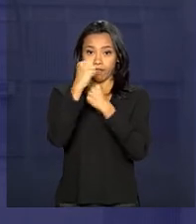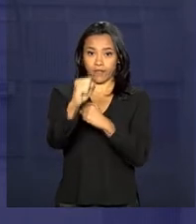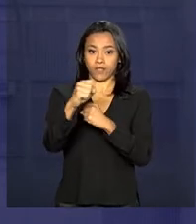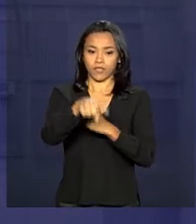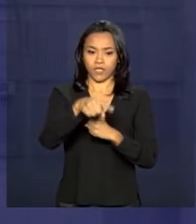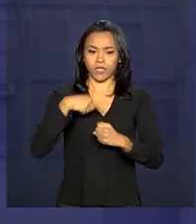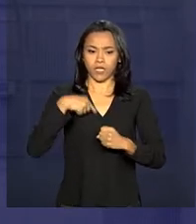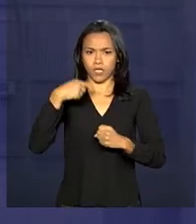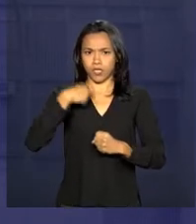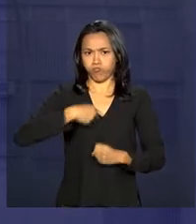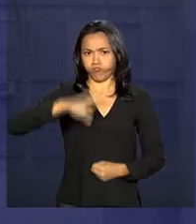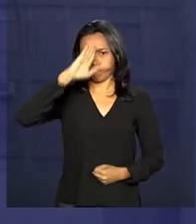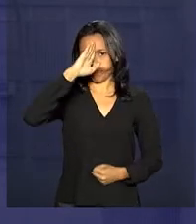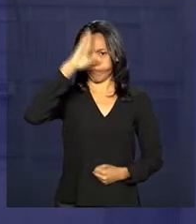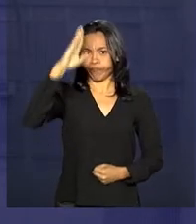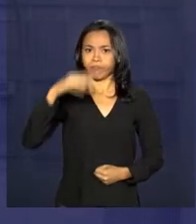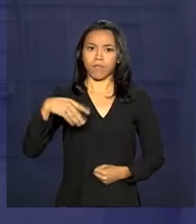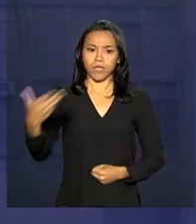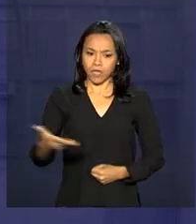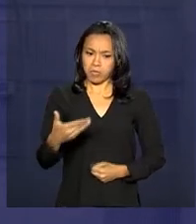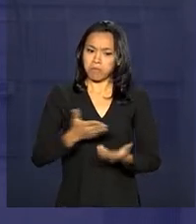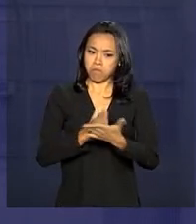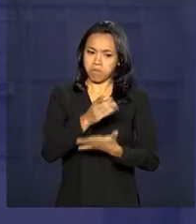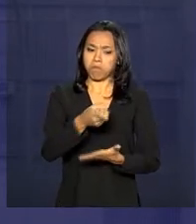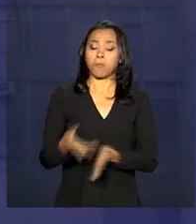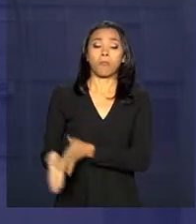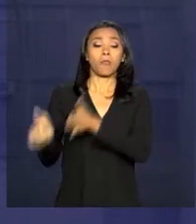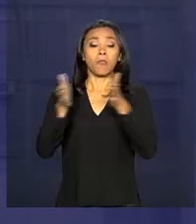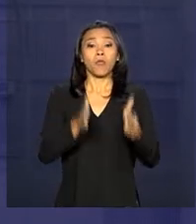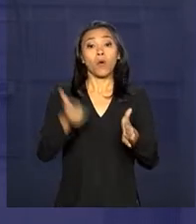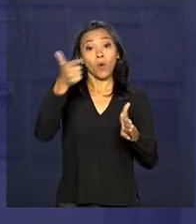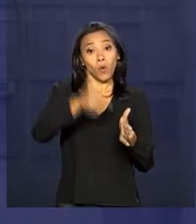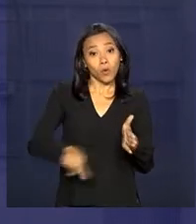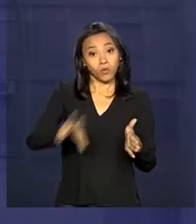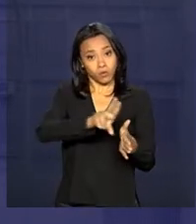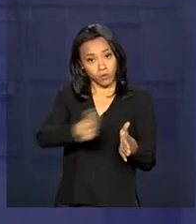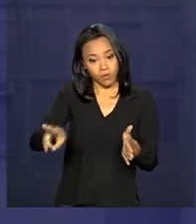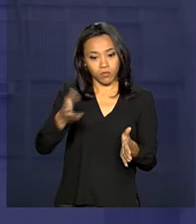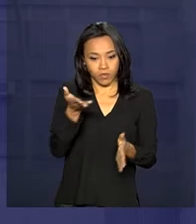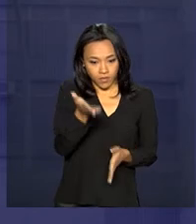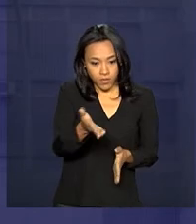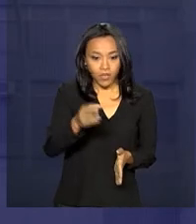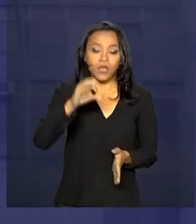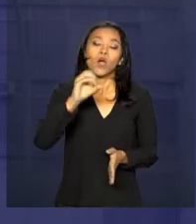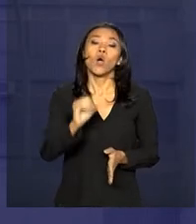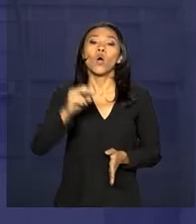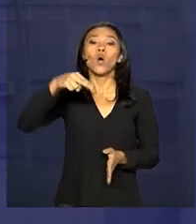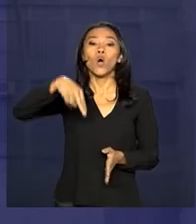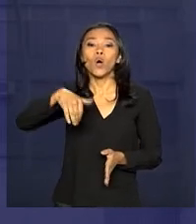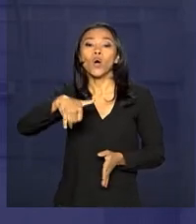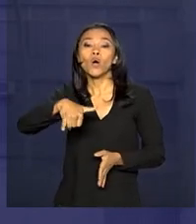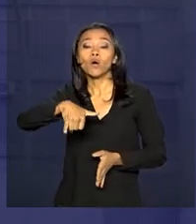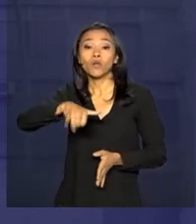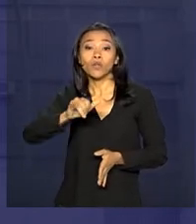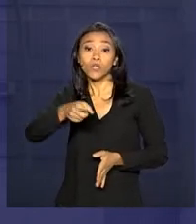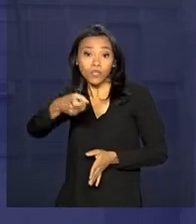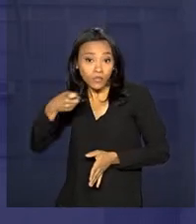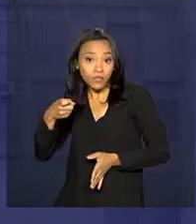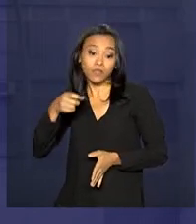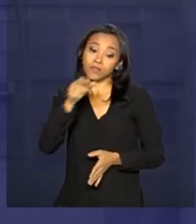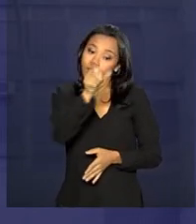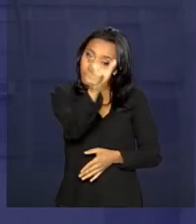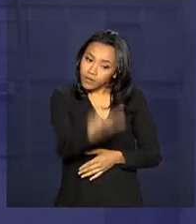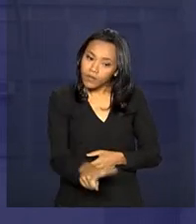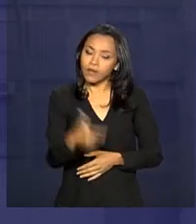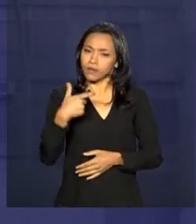do exército e passou à reserva neste ano também já estão confirmados os ministros da casa civil ônix lorenzoni que está